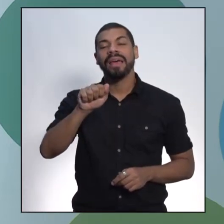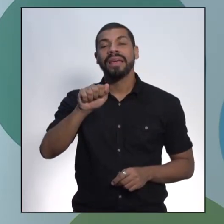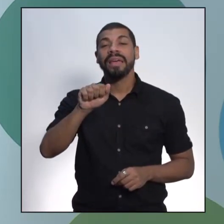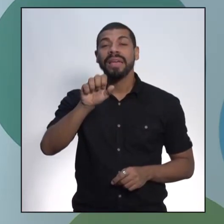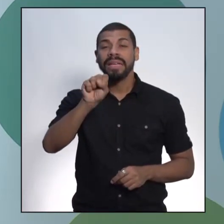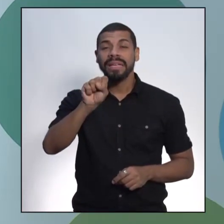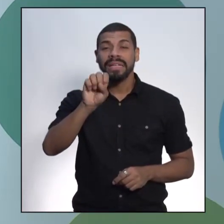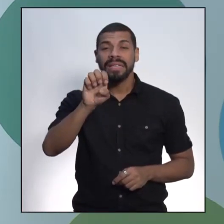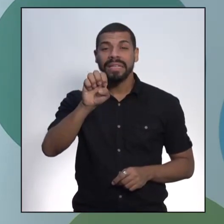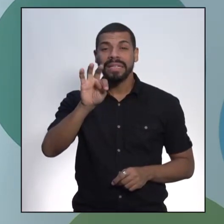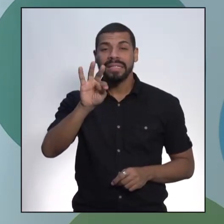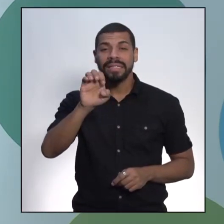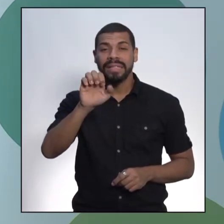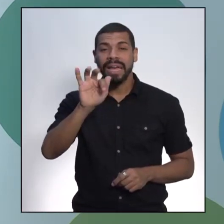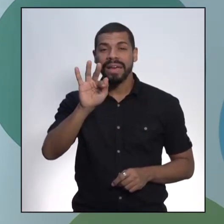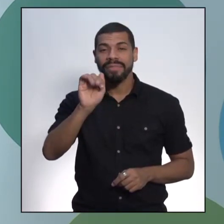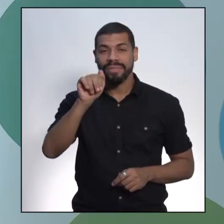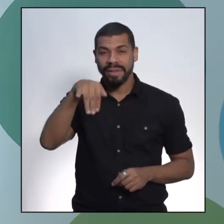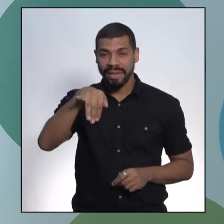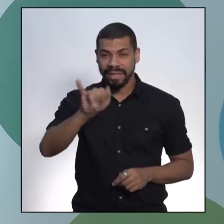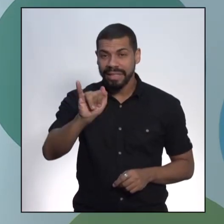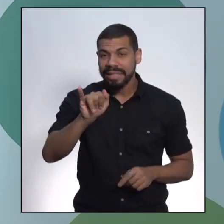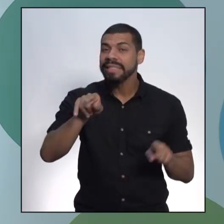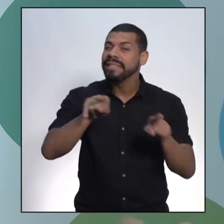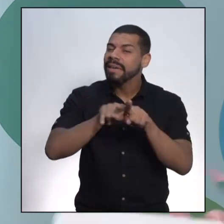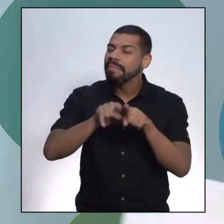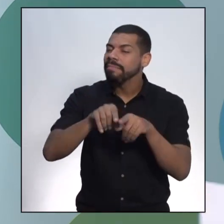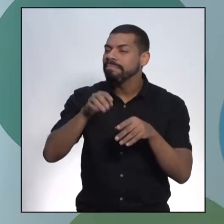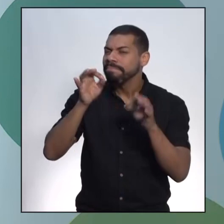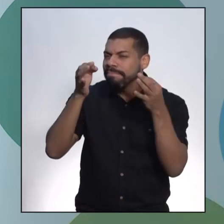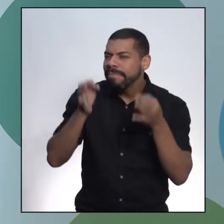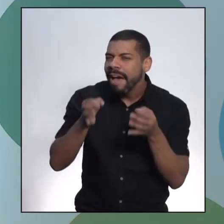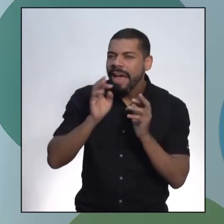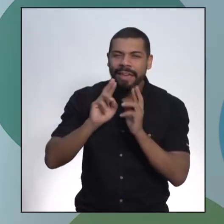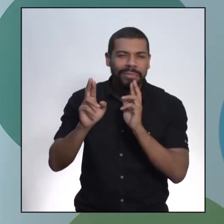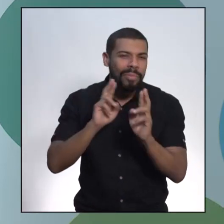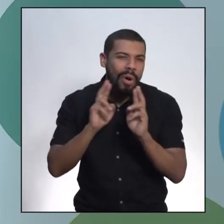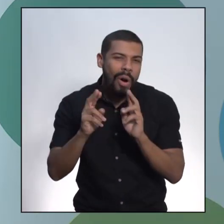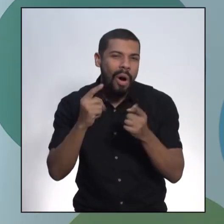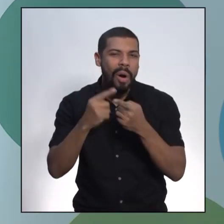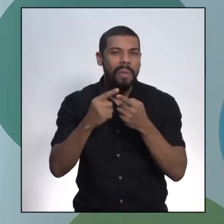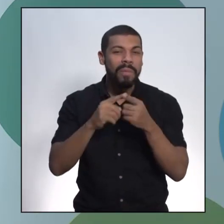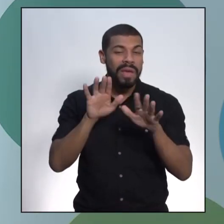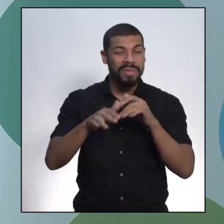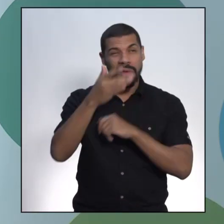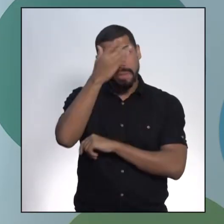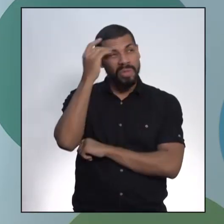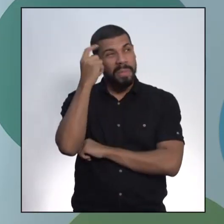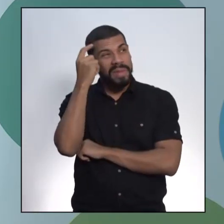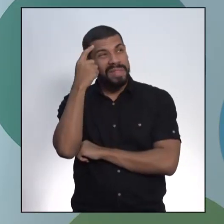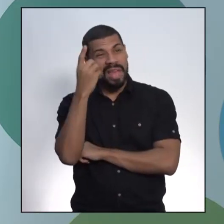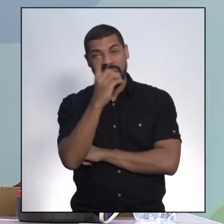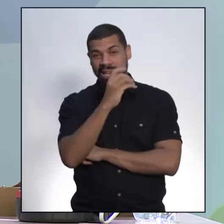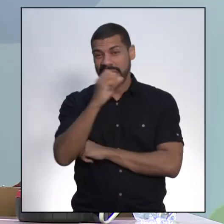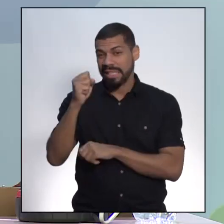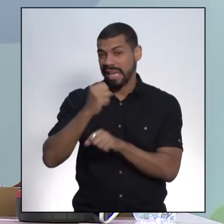gente tem que sempre ter uma preocupação com o outro, né? Não é porque a gente não vai estar aqui daqui a 100 anos, ou sei lá,